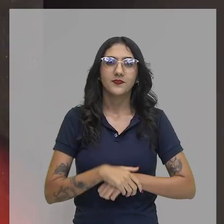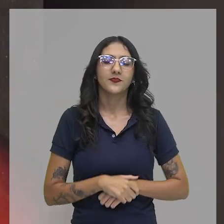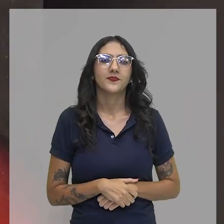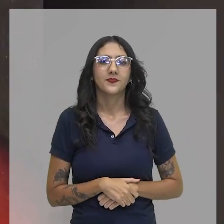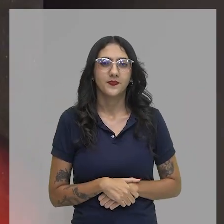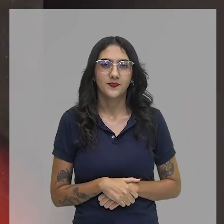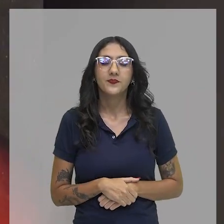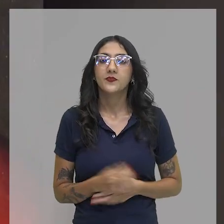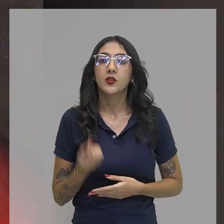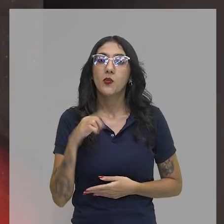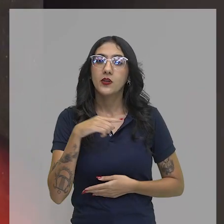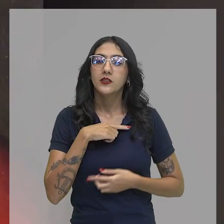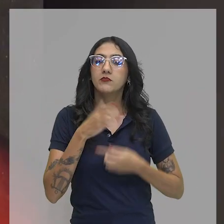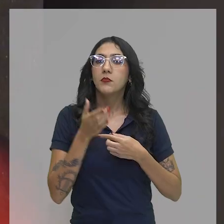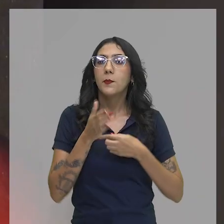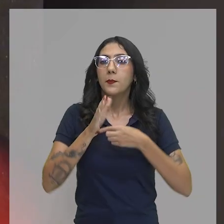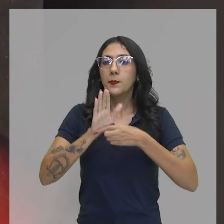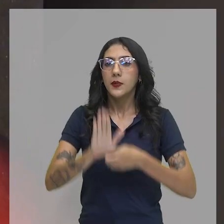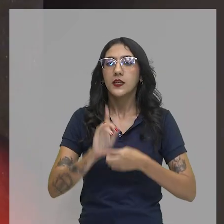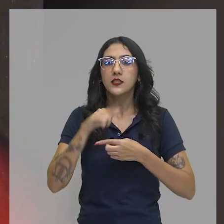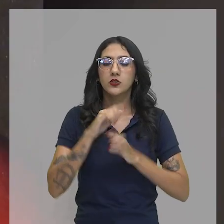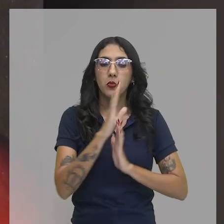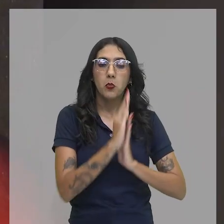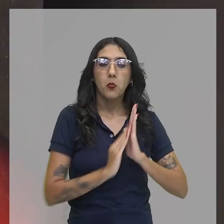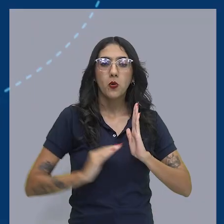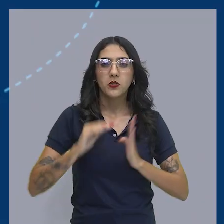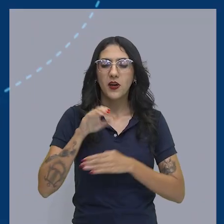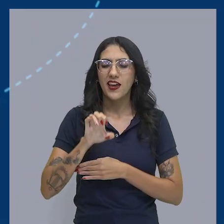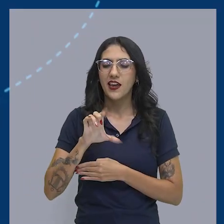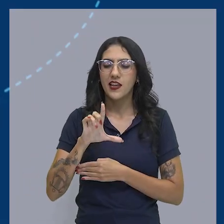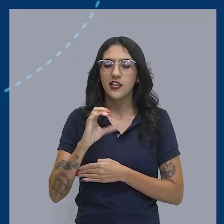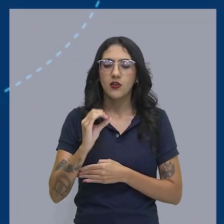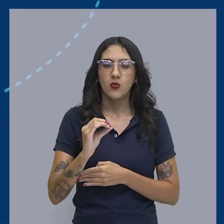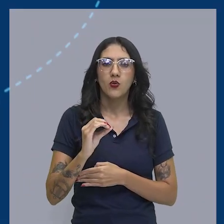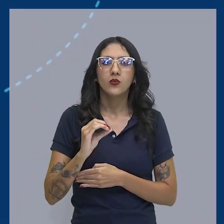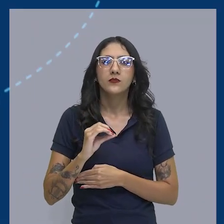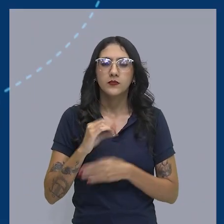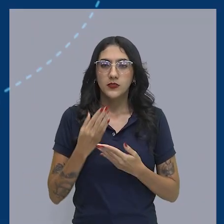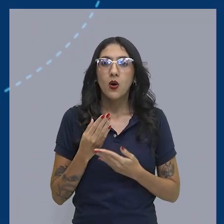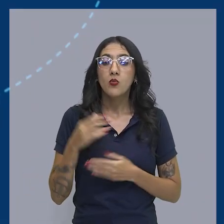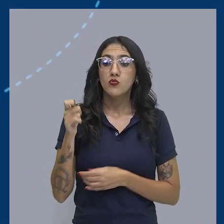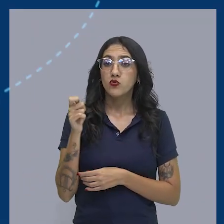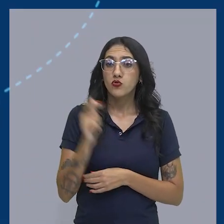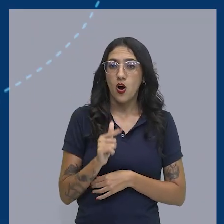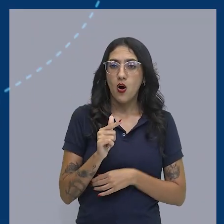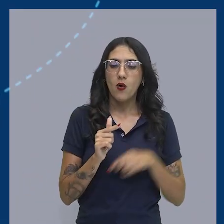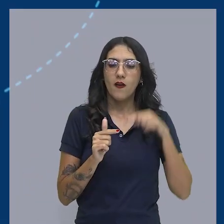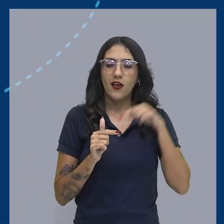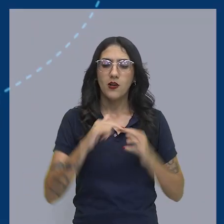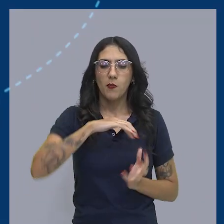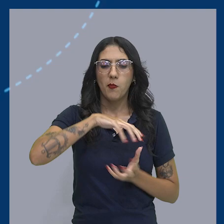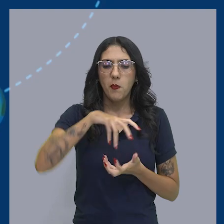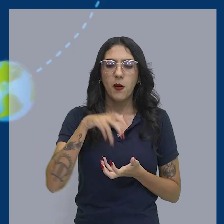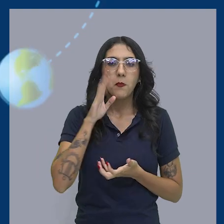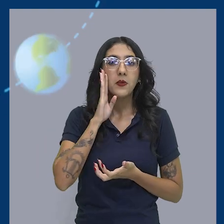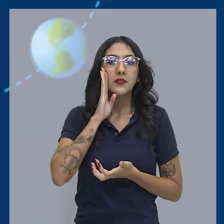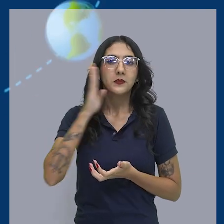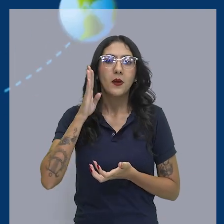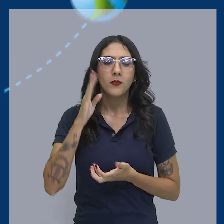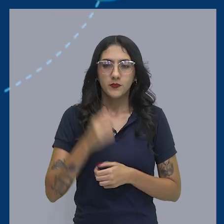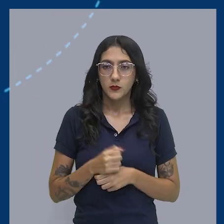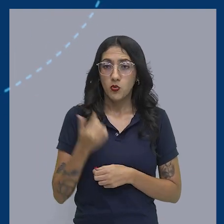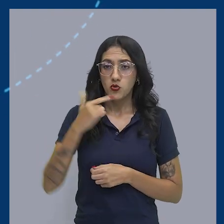1473-1543, apresentou um modelo heliocêntrico, em que o Sol estava no centro do universo e os